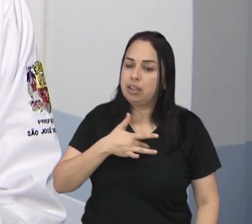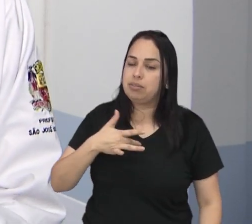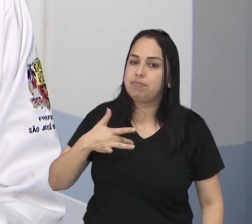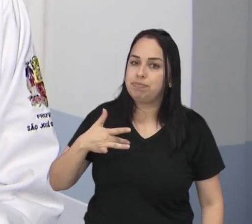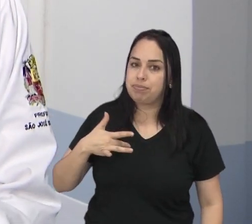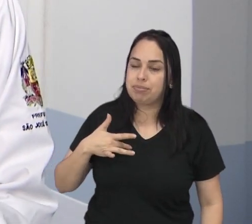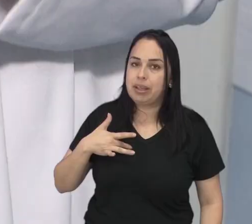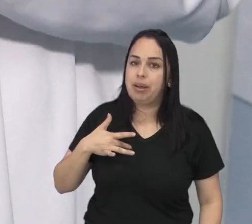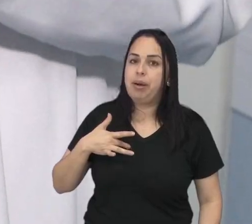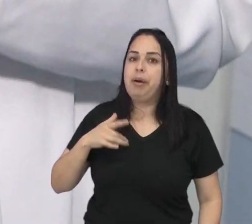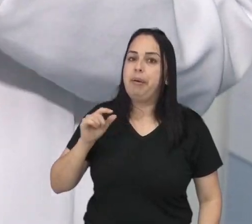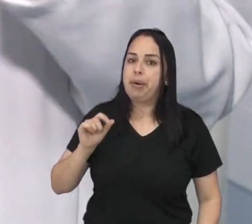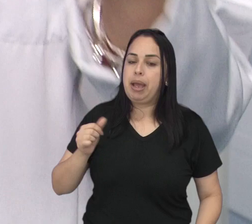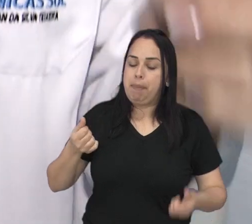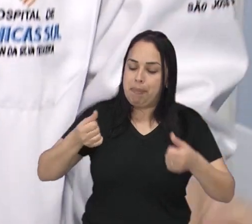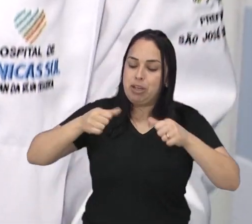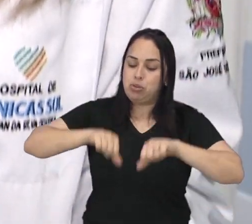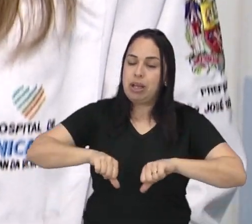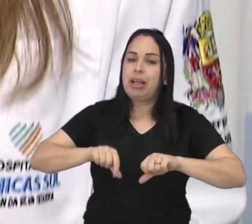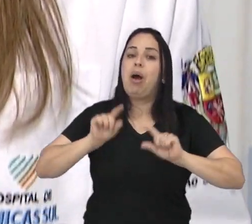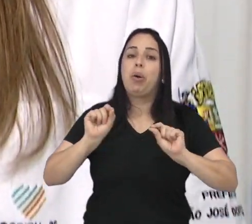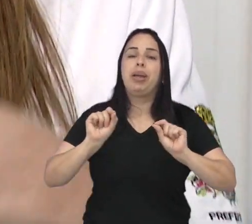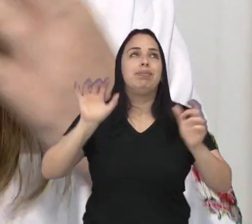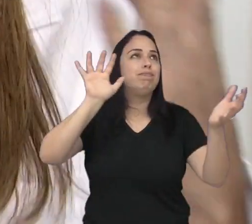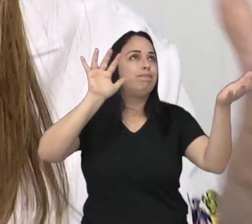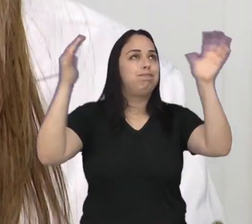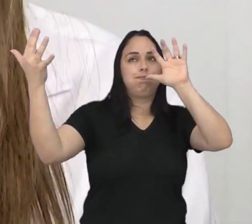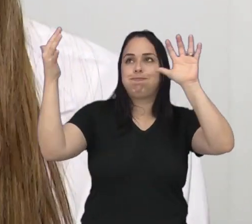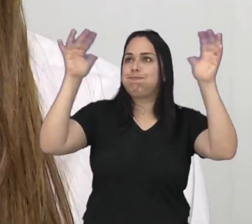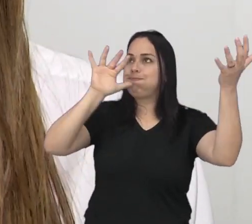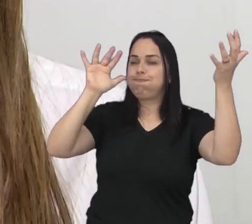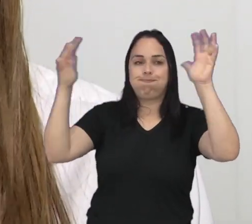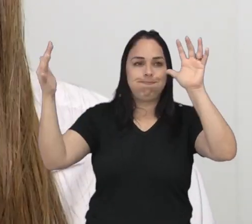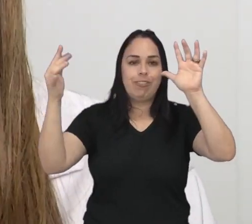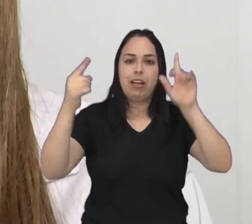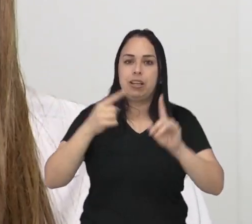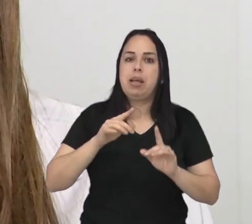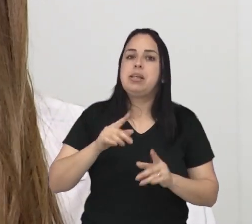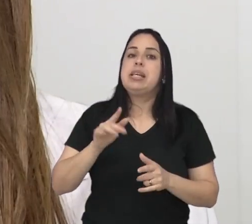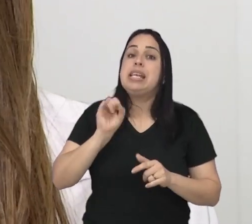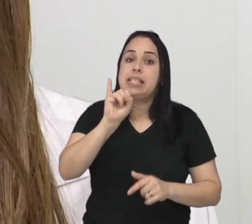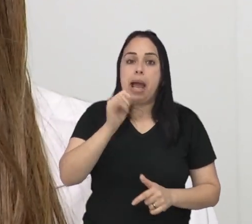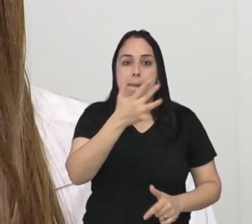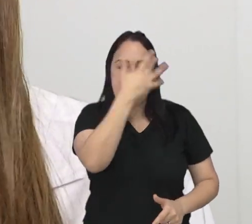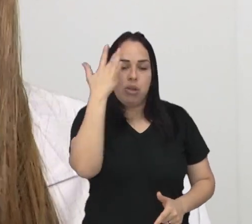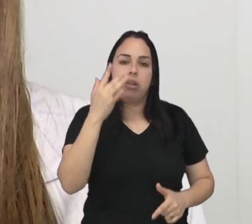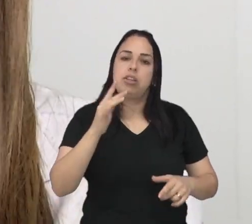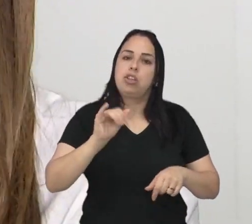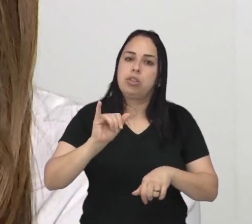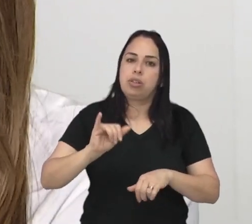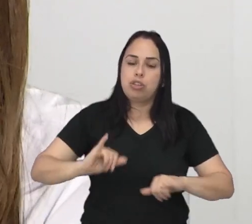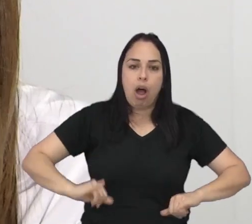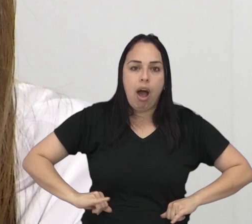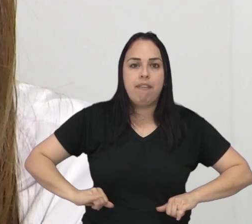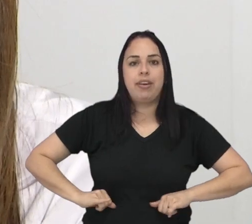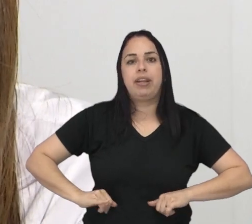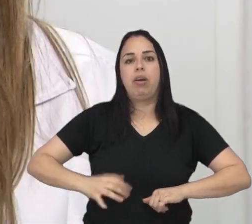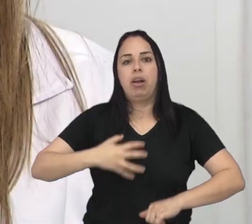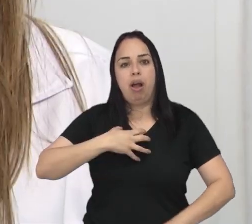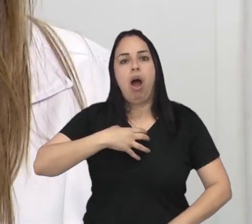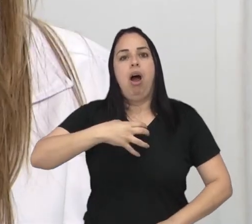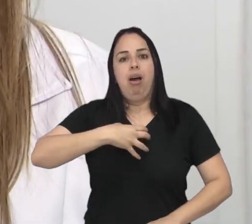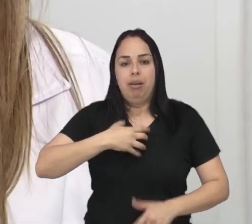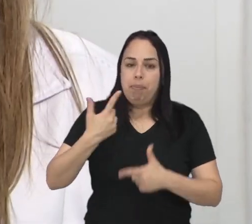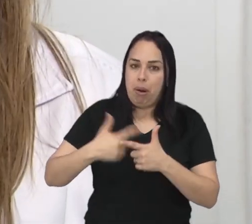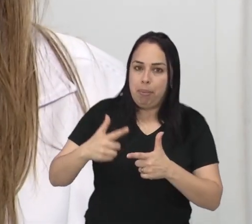saúde nesses casos é a variação de temperatura, principalmente para quem sofre de complicações respiratórias.